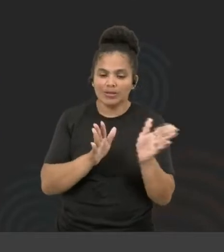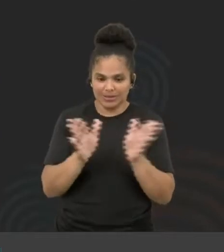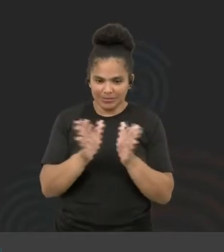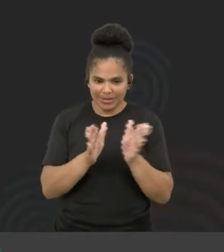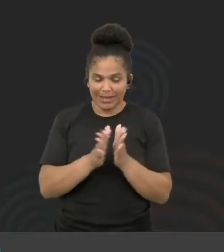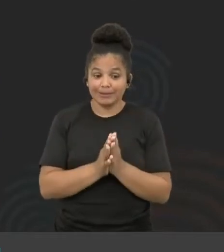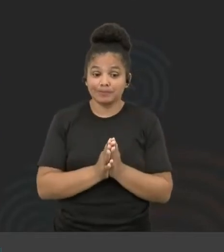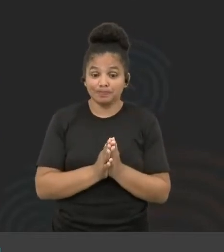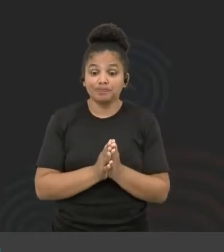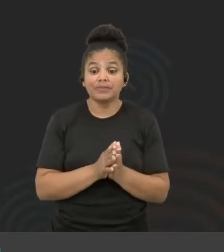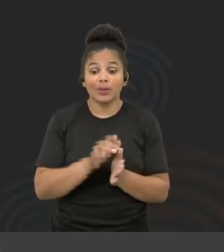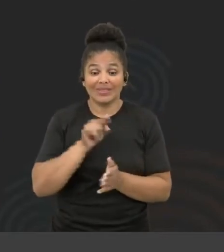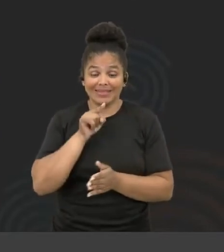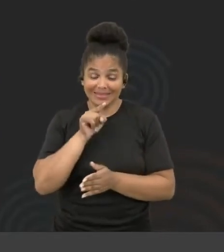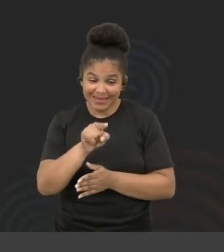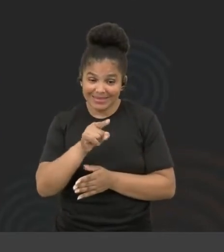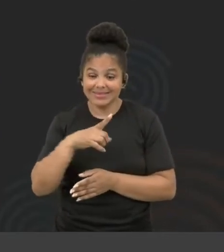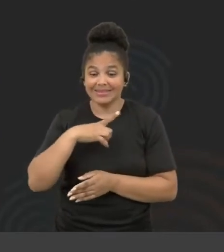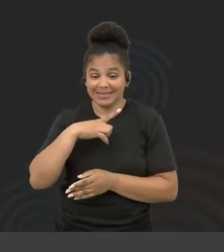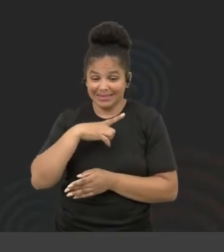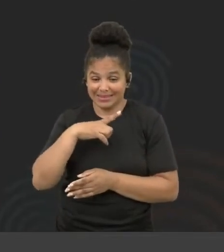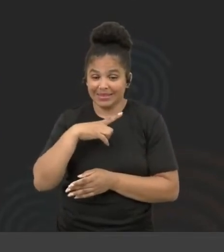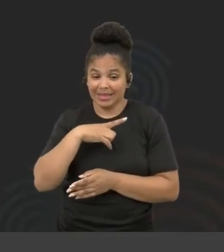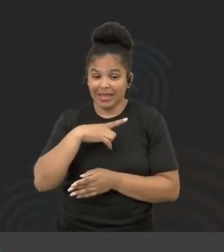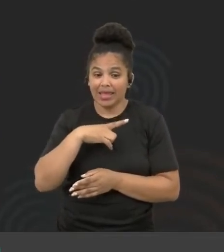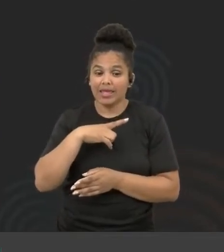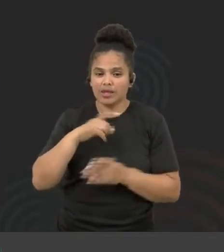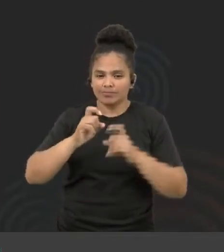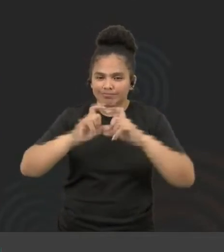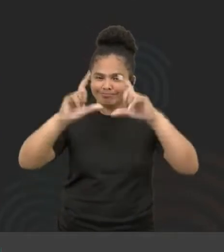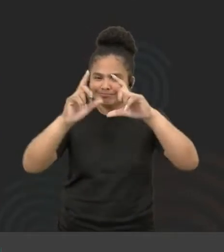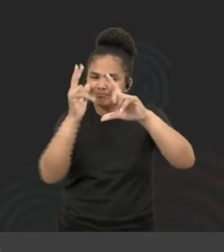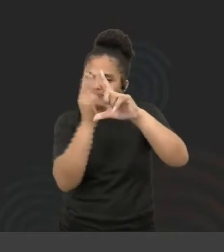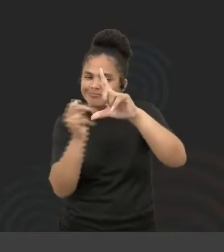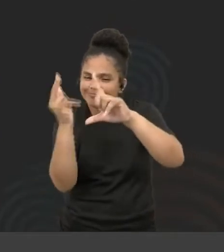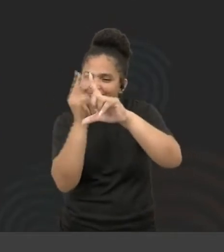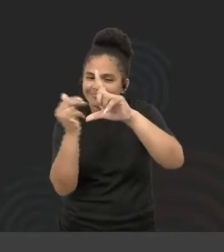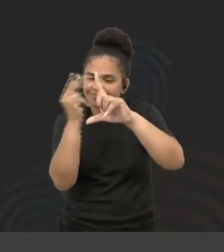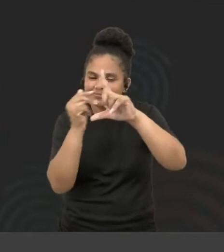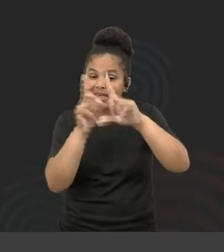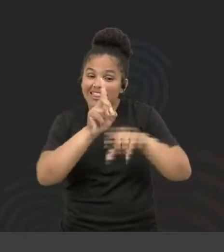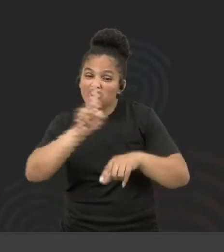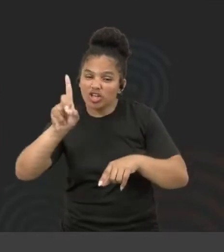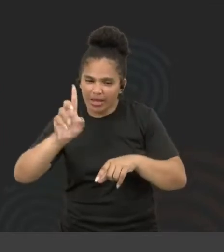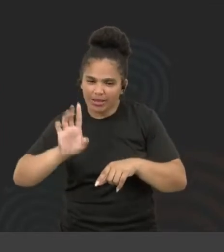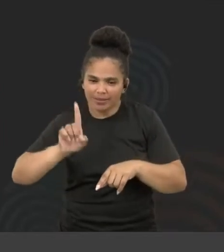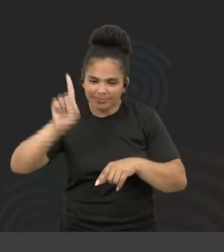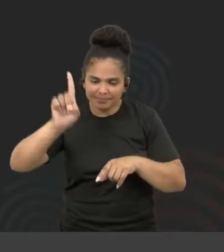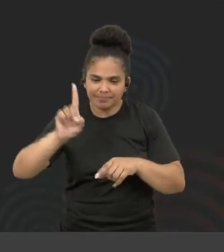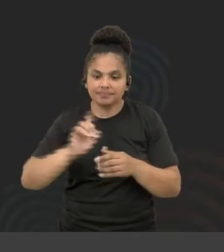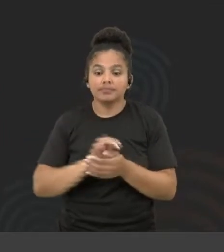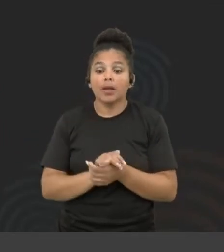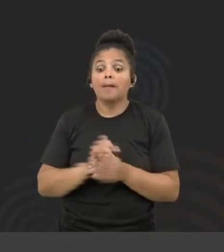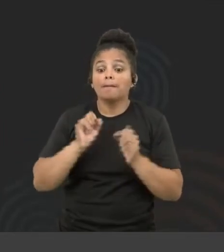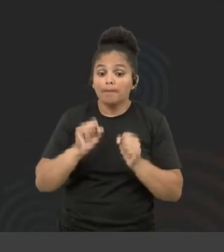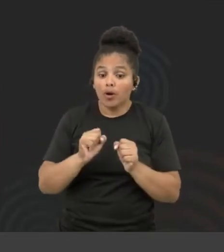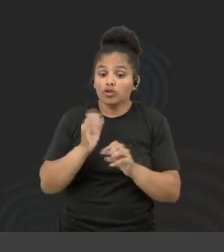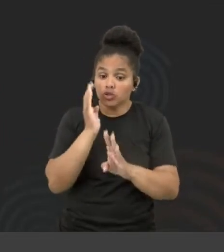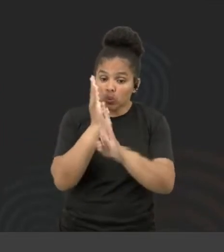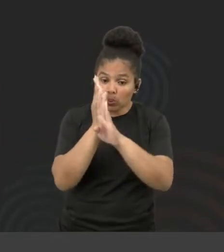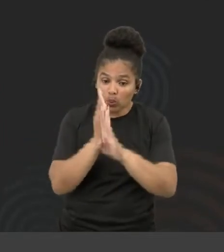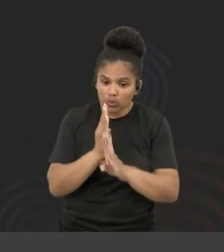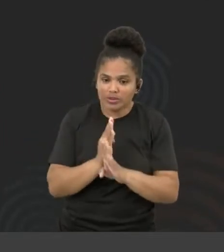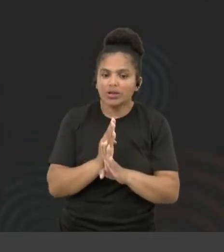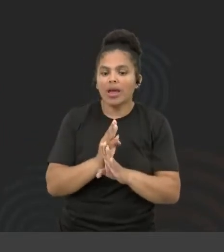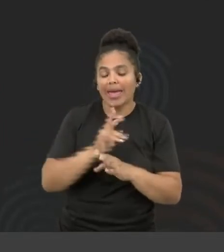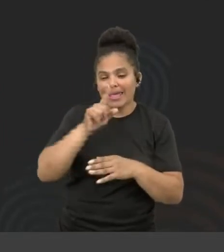aqui nesse slide tem um QR Code no topo, na parte superior direita, que vocês podem encontrar esse plugin.